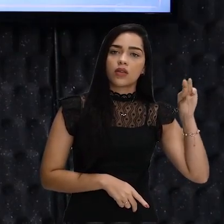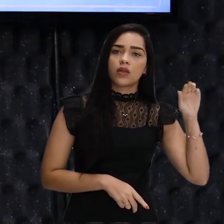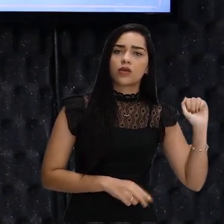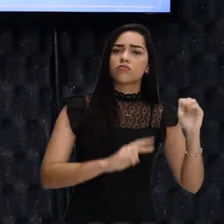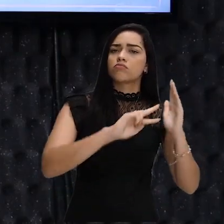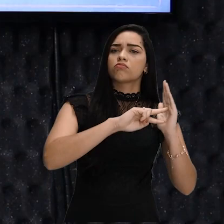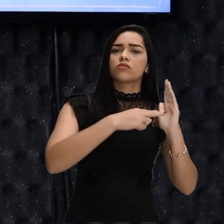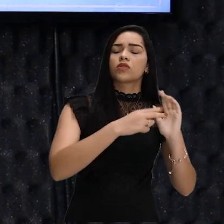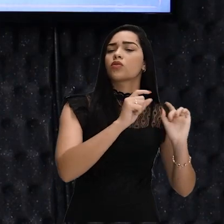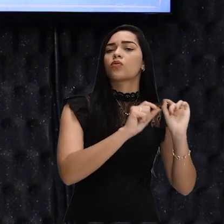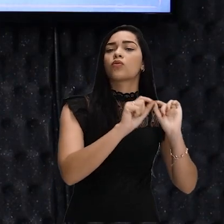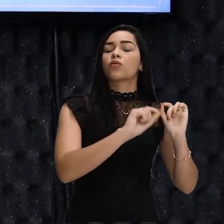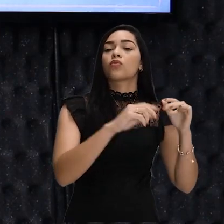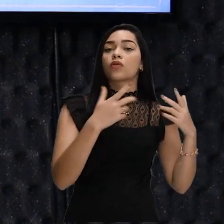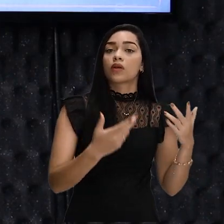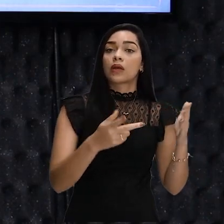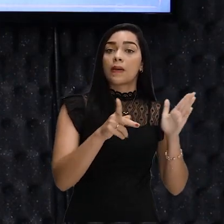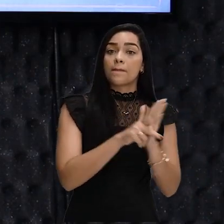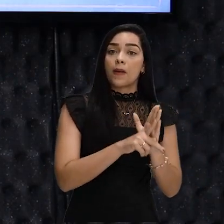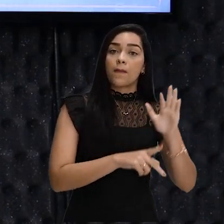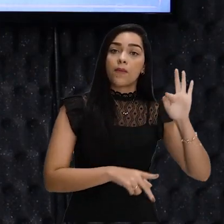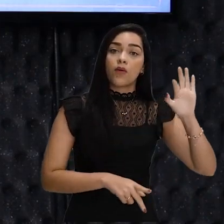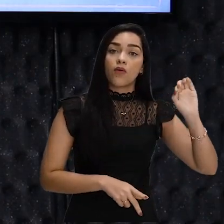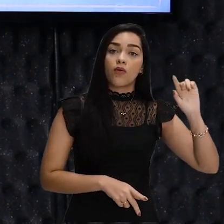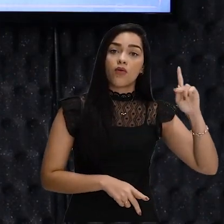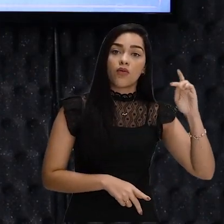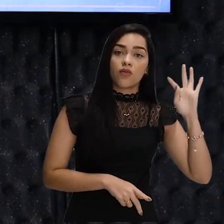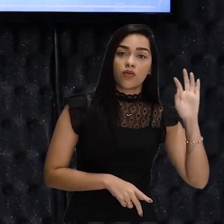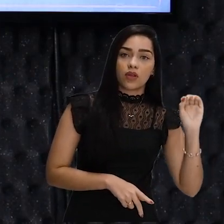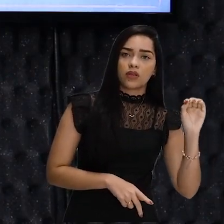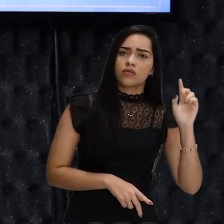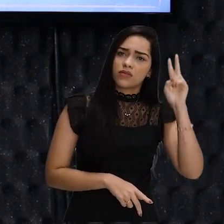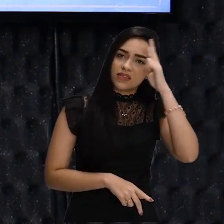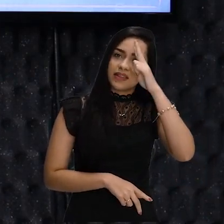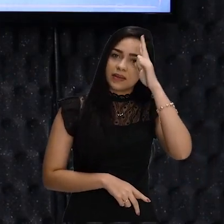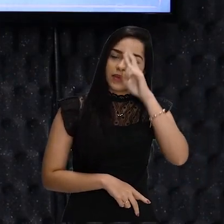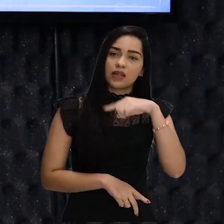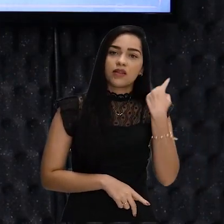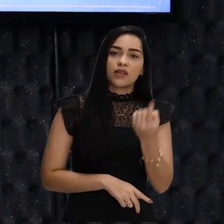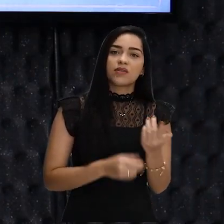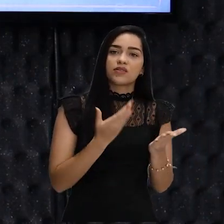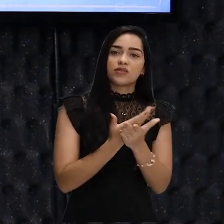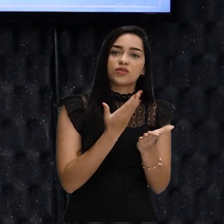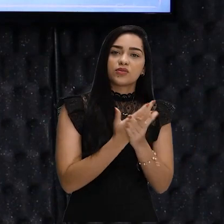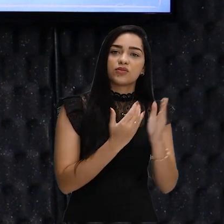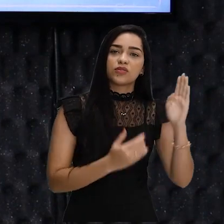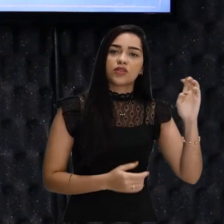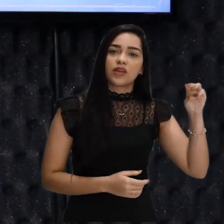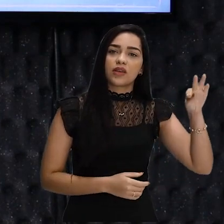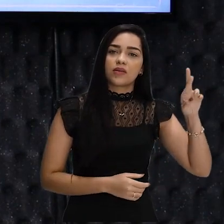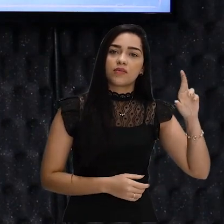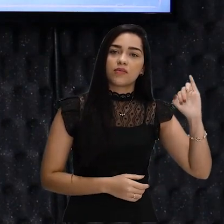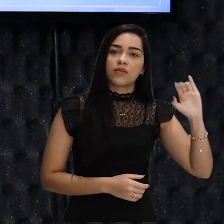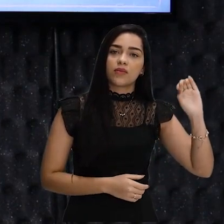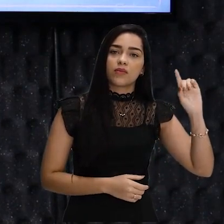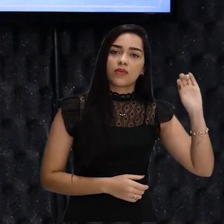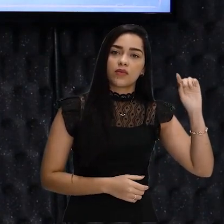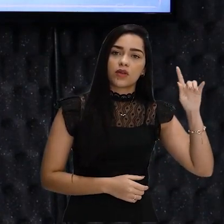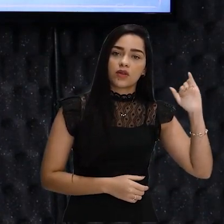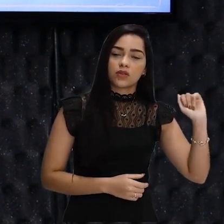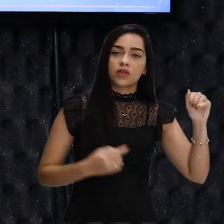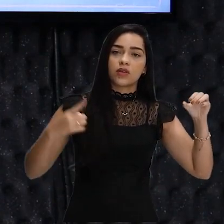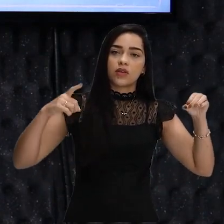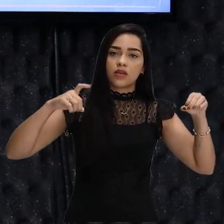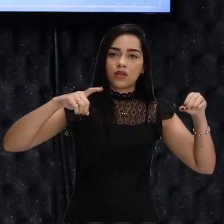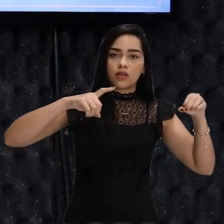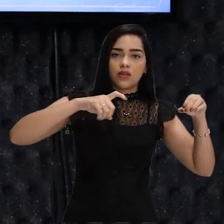o ectoderma é um folheto embrionário, né? Vamos lembrar um pouco da nossa embriologia. O espermatozoide ele